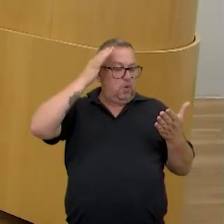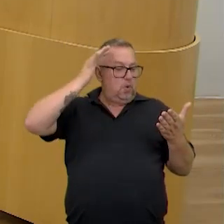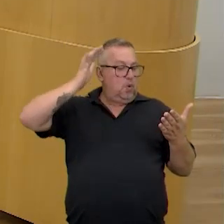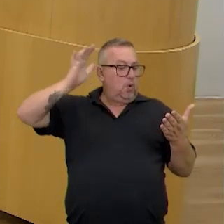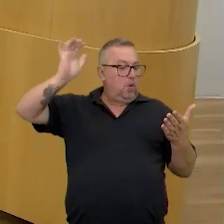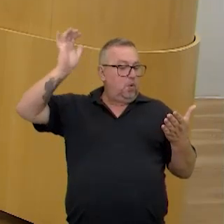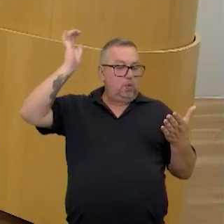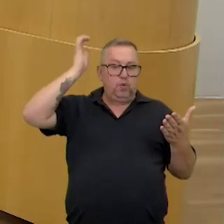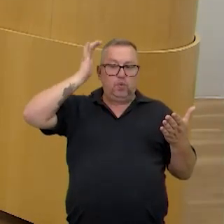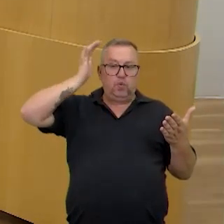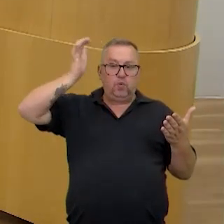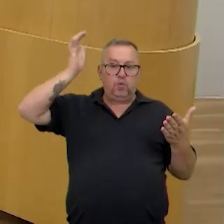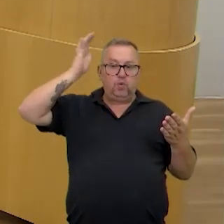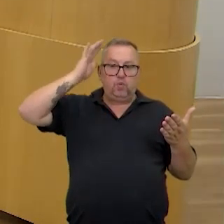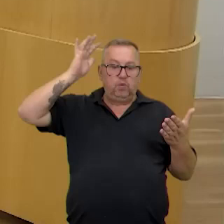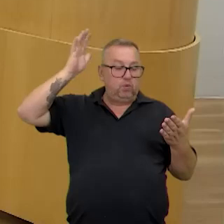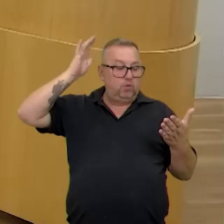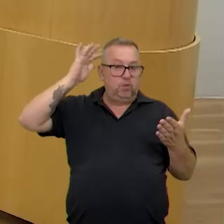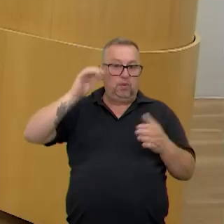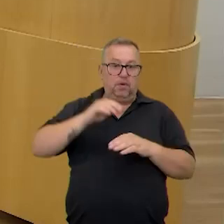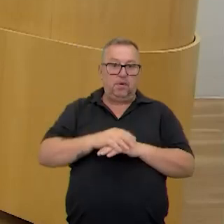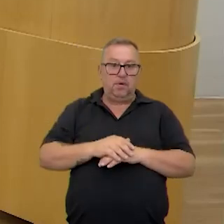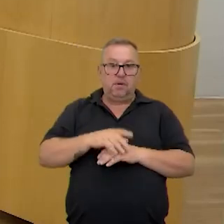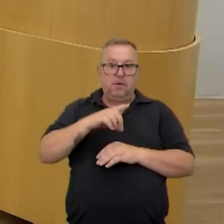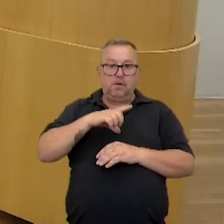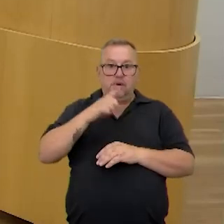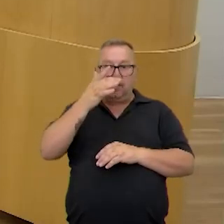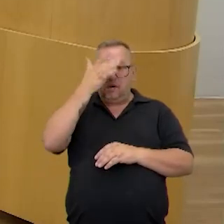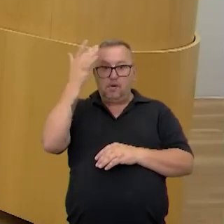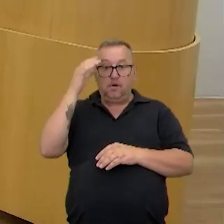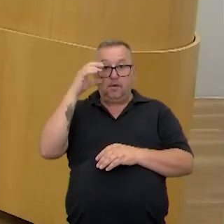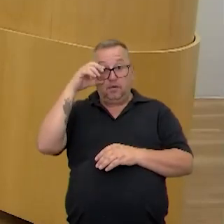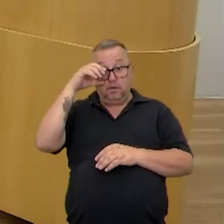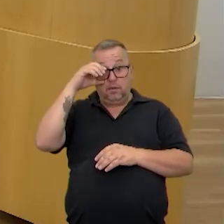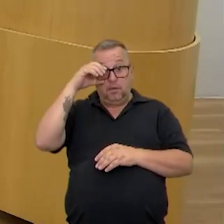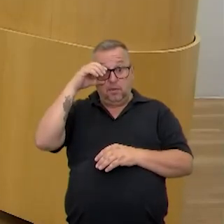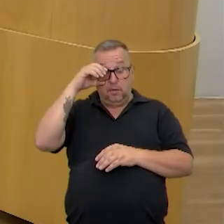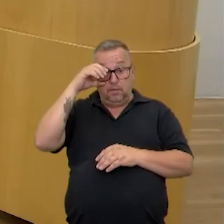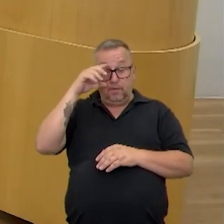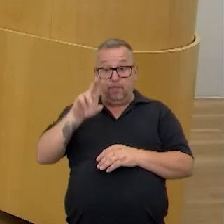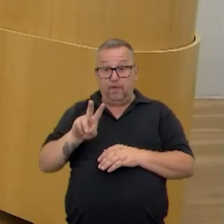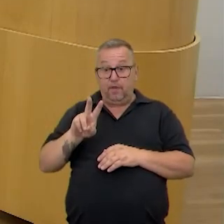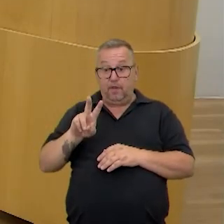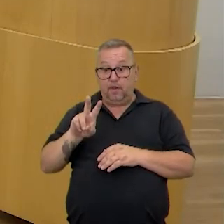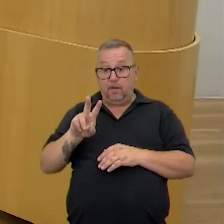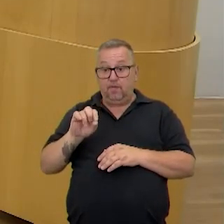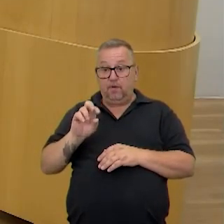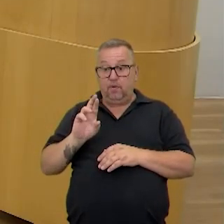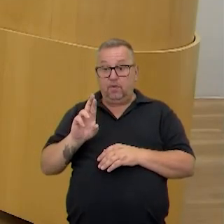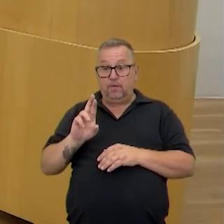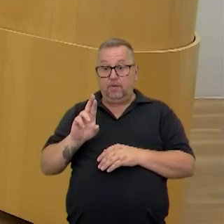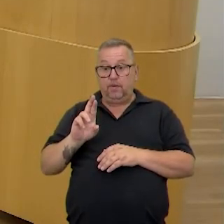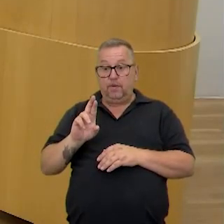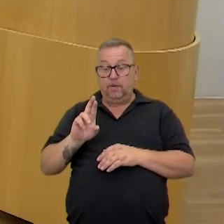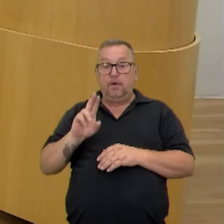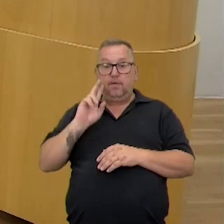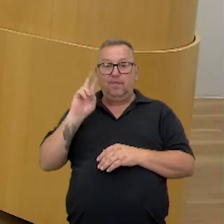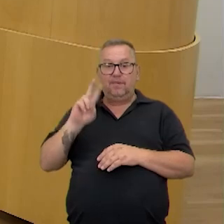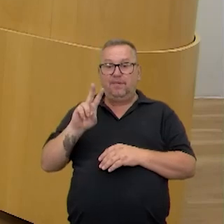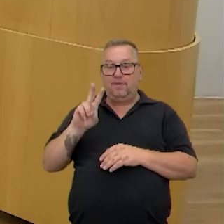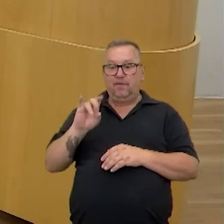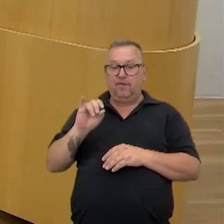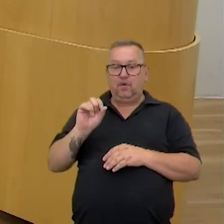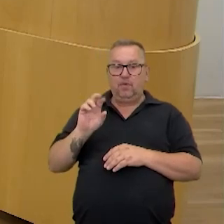cria todo um campo de abstração. Tem uma pessoa no gatilho? Vitor, vamos ver se a gente consegue fazer com que role aqui a conexão e